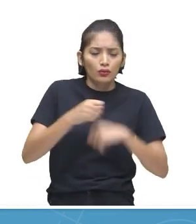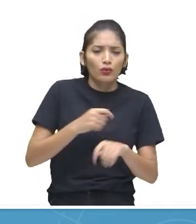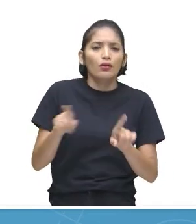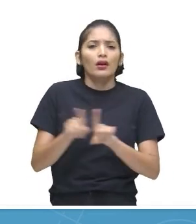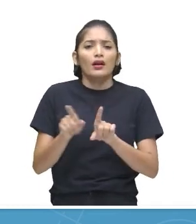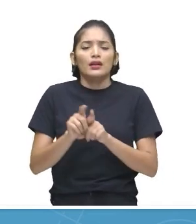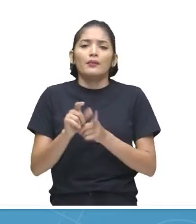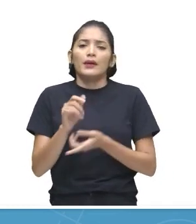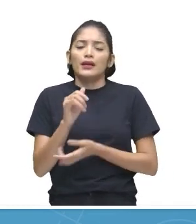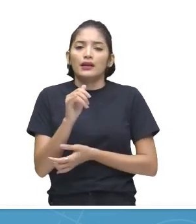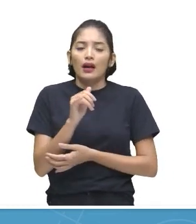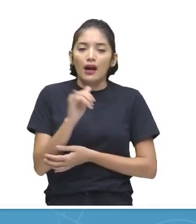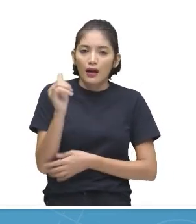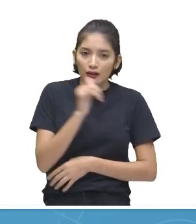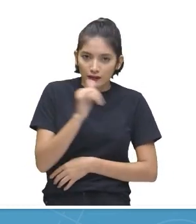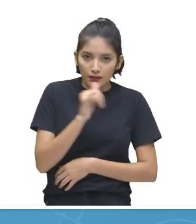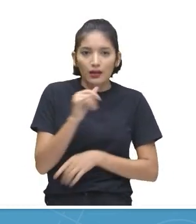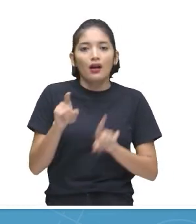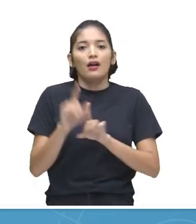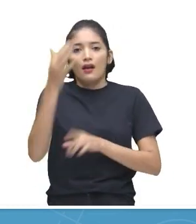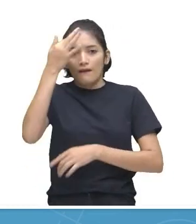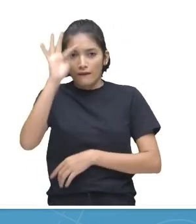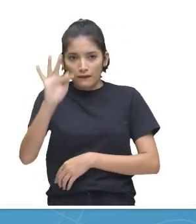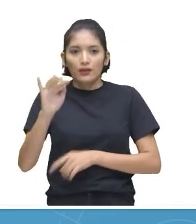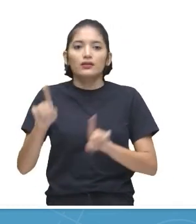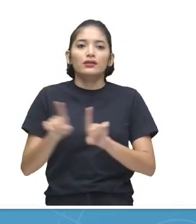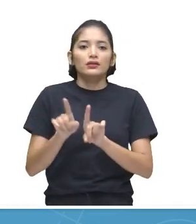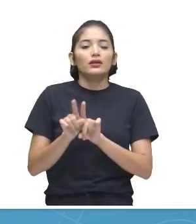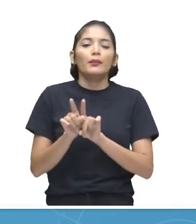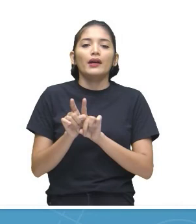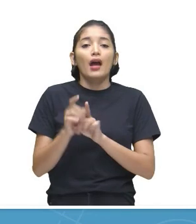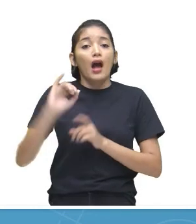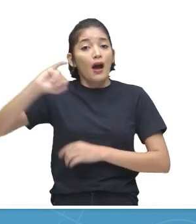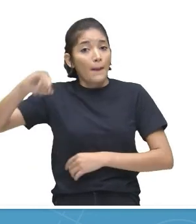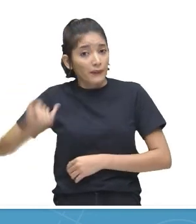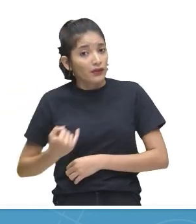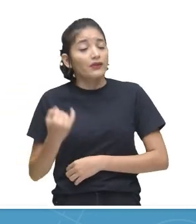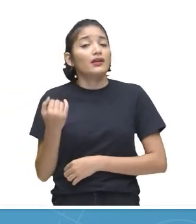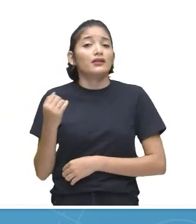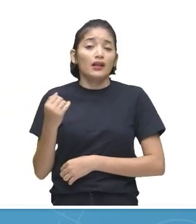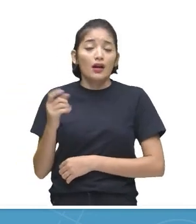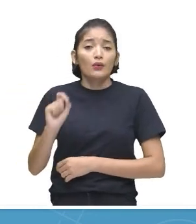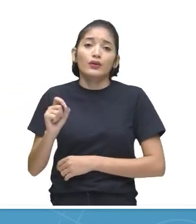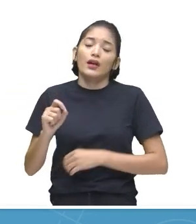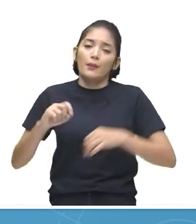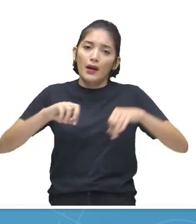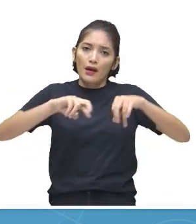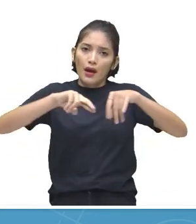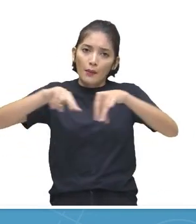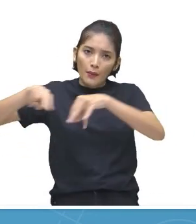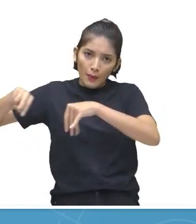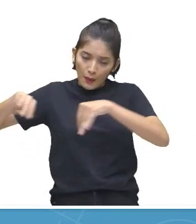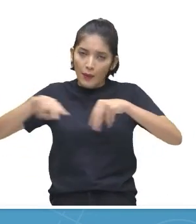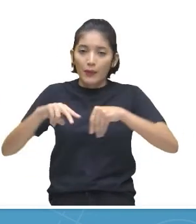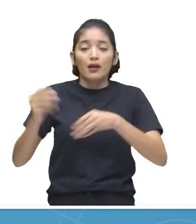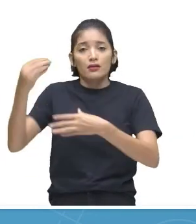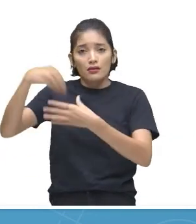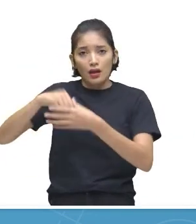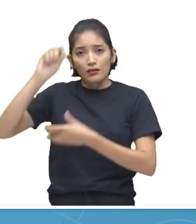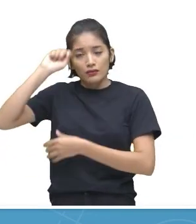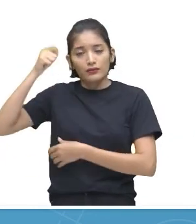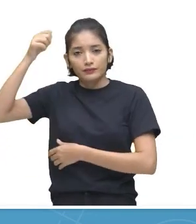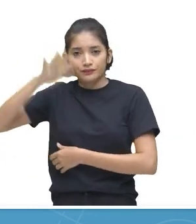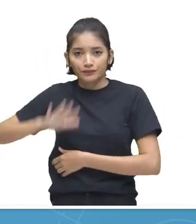também a Alemanha, vão se aproveitar dessa divisão para conseguir matérias-primas para suas indústrias no continente africano.